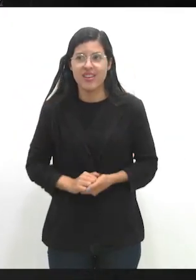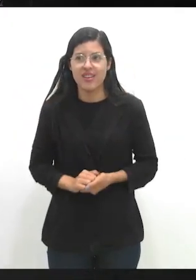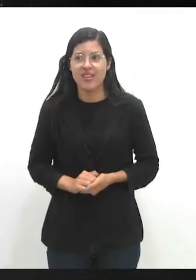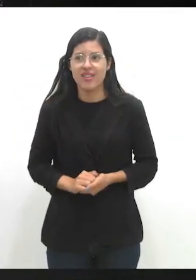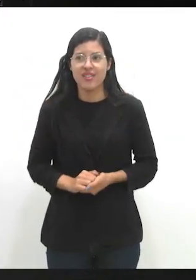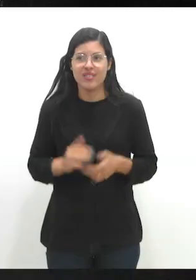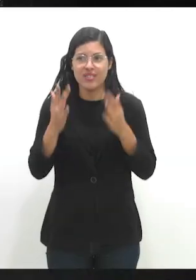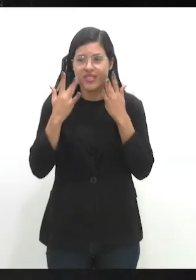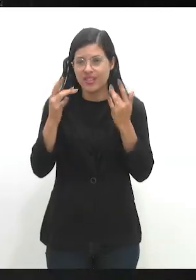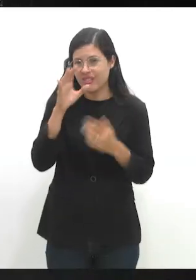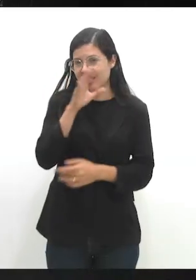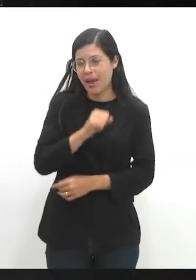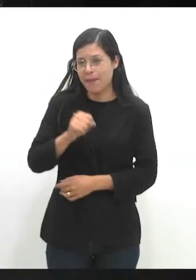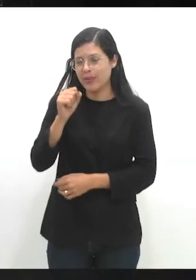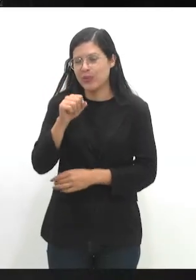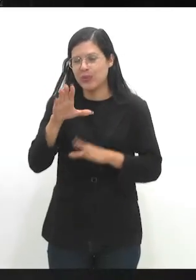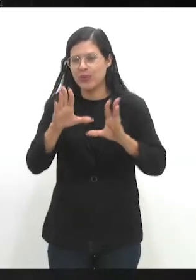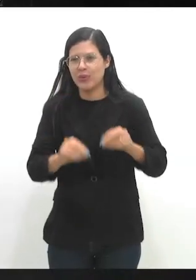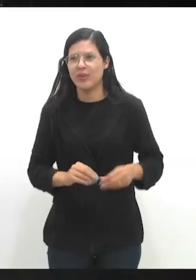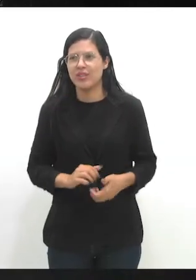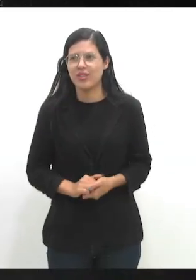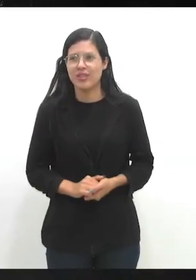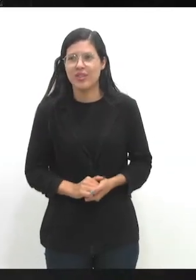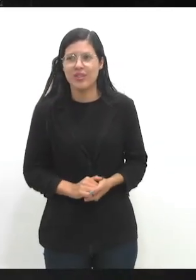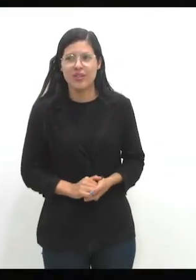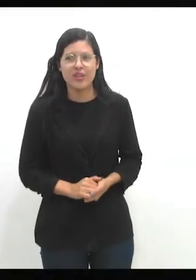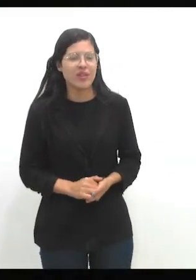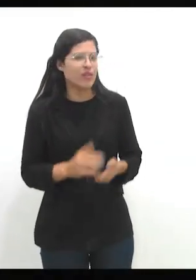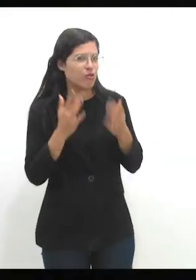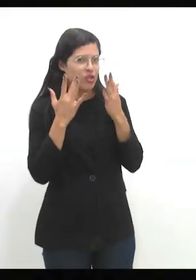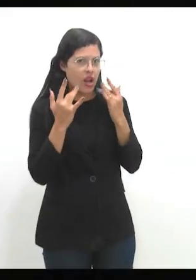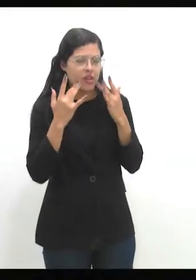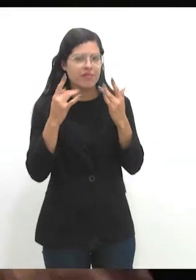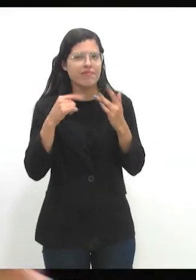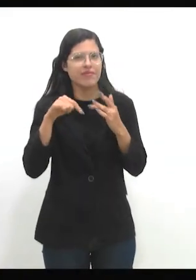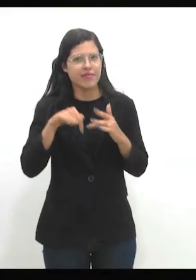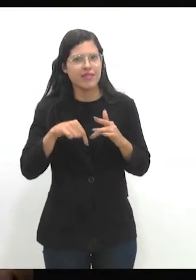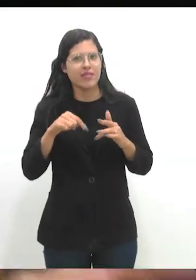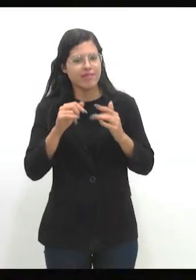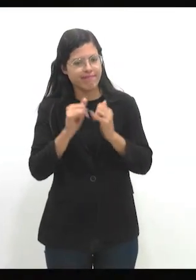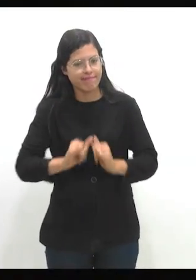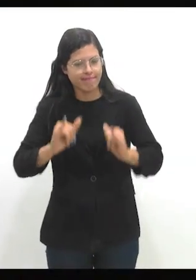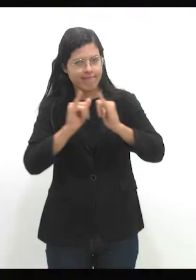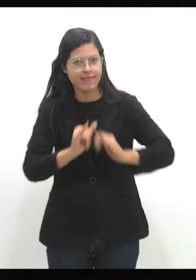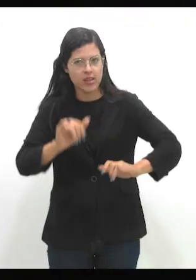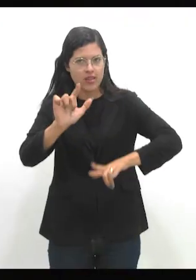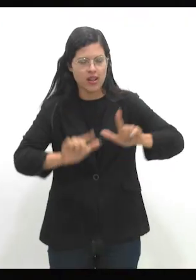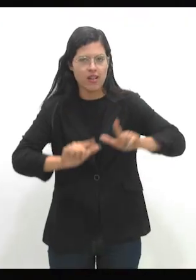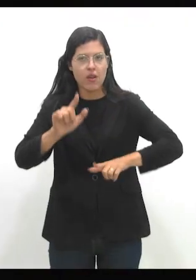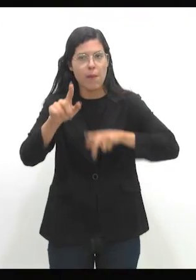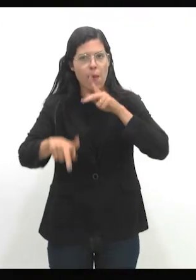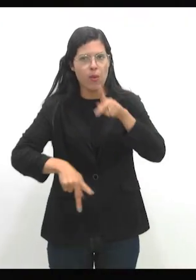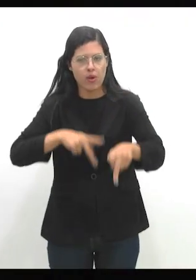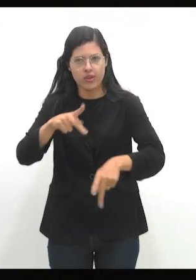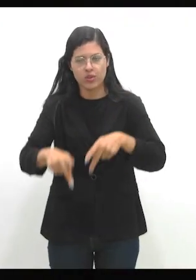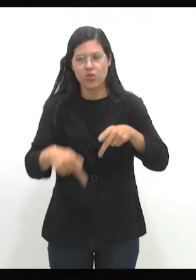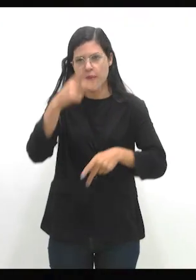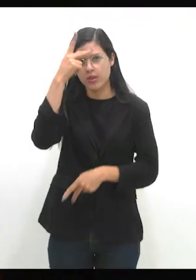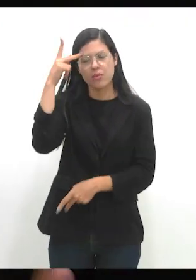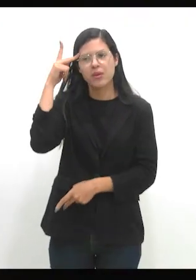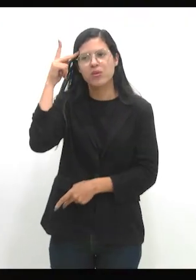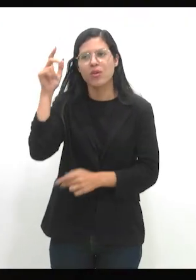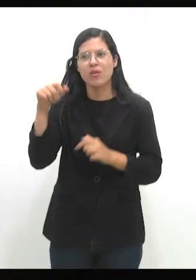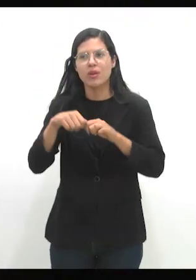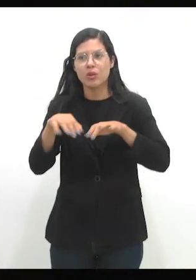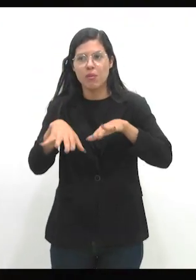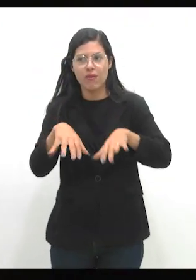Tupi, sábado de noite. Isso a gente deve, né, ao teatro ter ido para a TV, porque popularizou, digamos assim, para muita gente, e fez